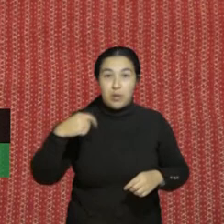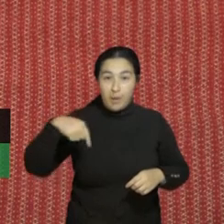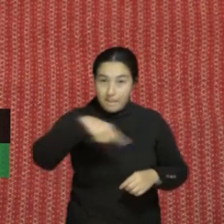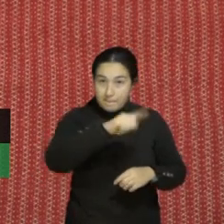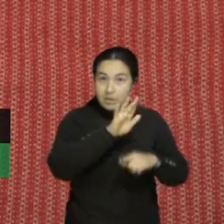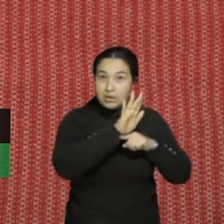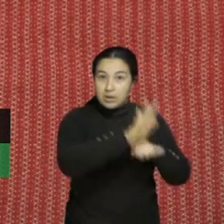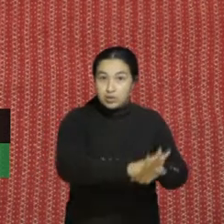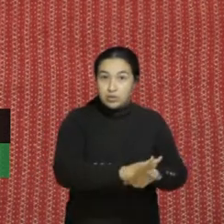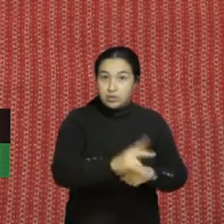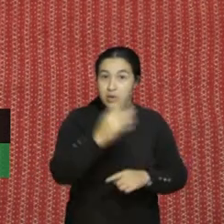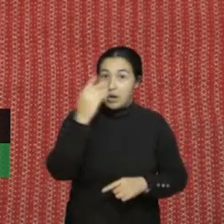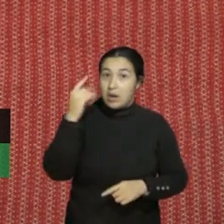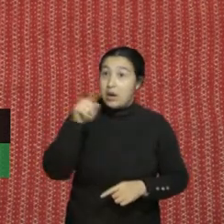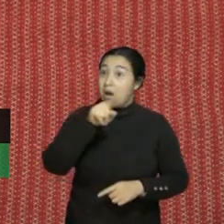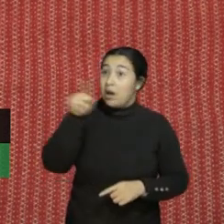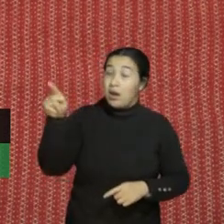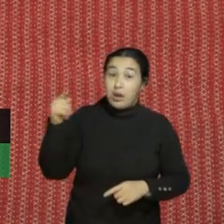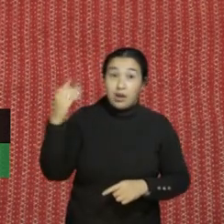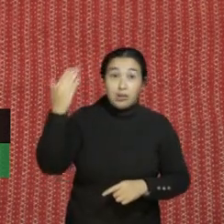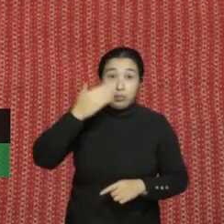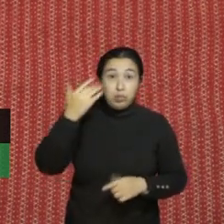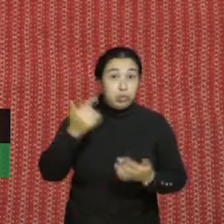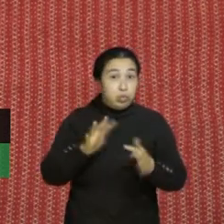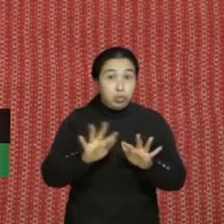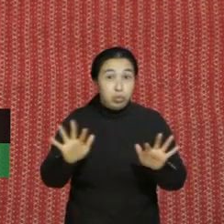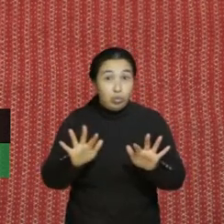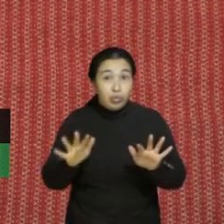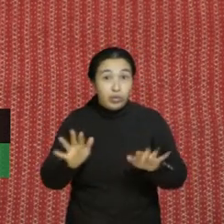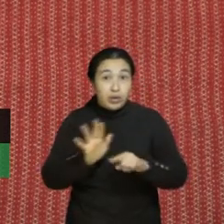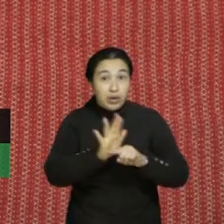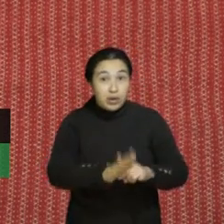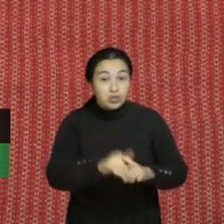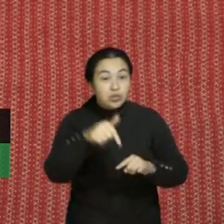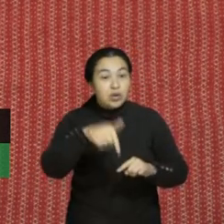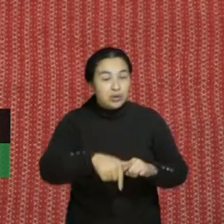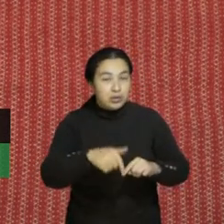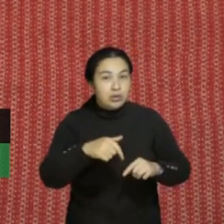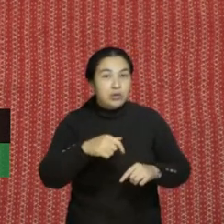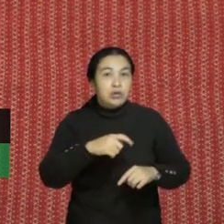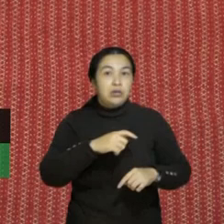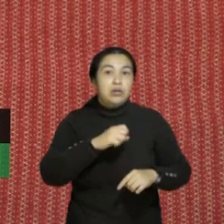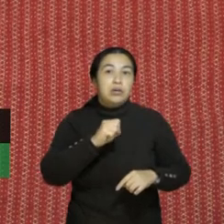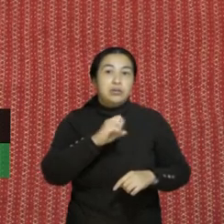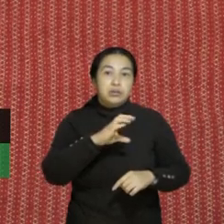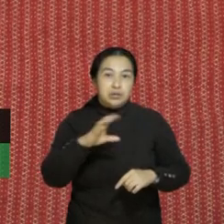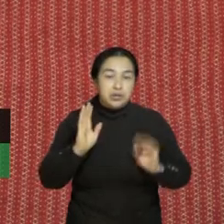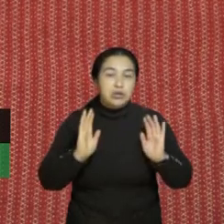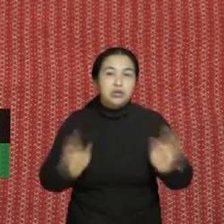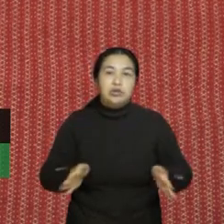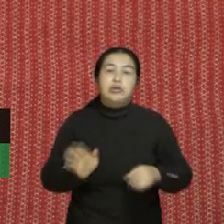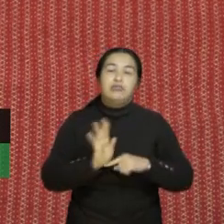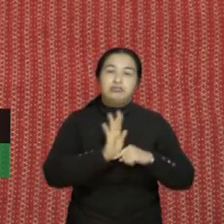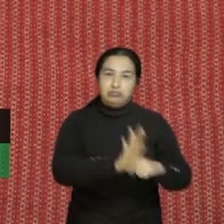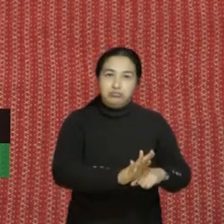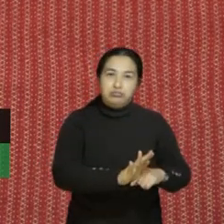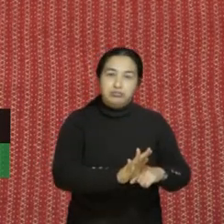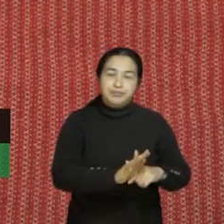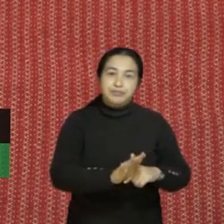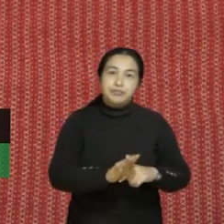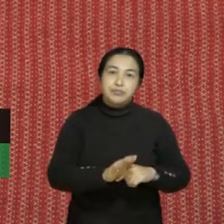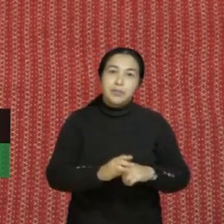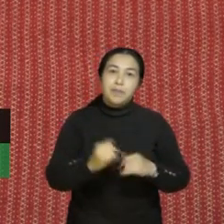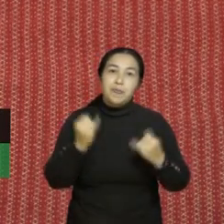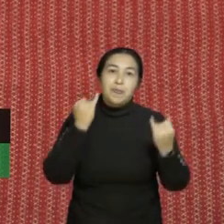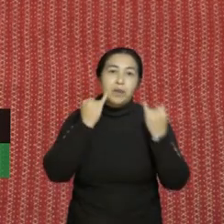Quando ninguém estava alertado ainda, o governo de Santa Catarina já estava lá ombreado com o governo do Rio Grande do Sul, ajudando. As notícias é que mais